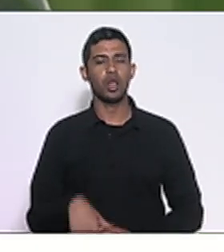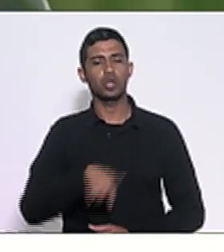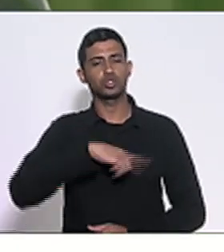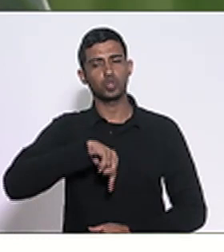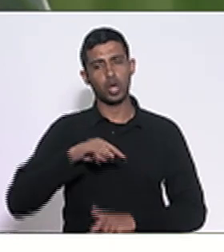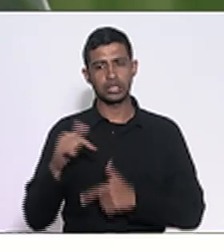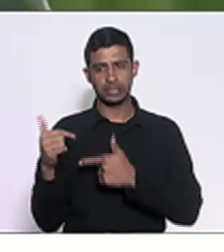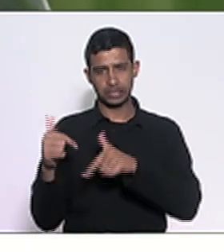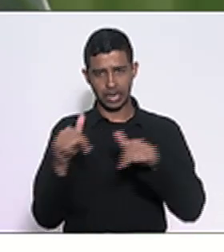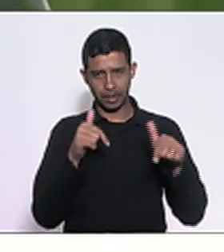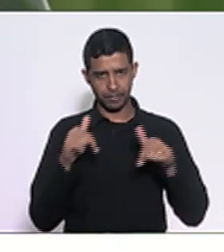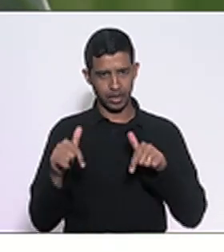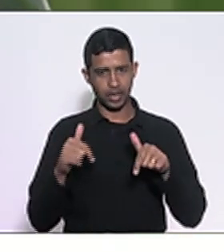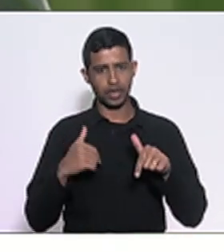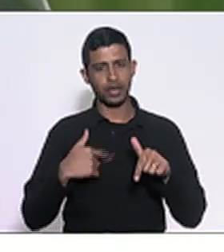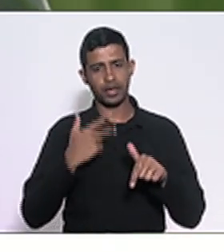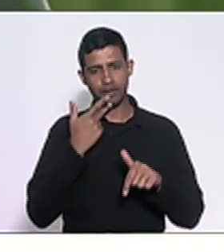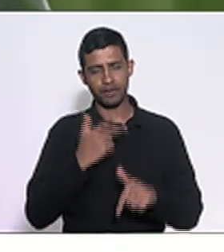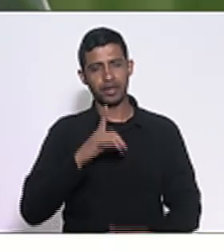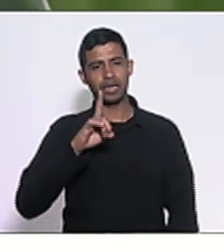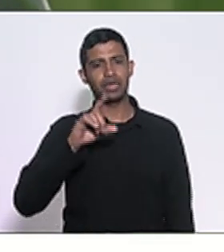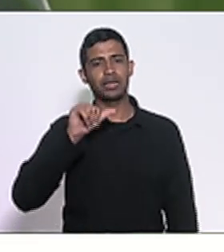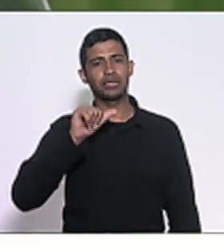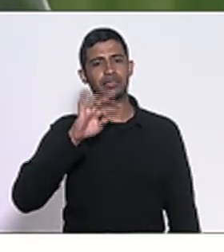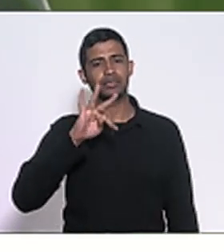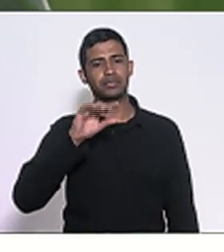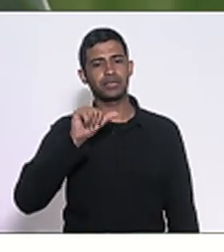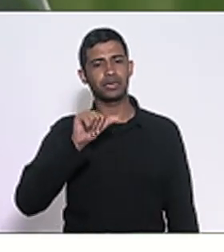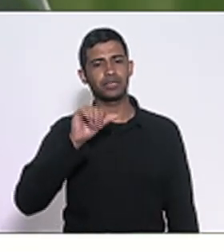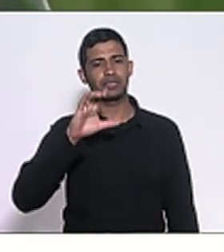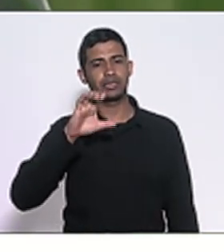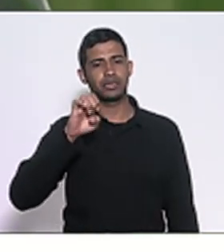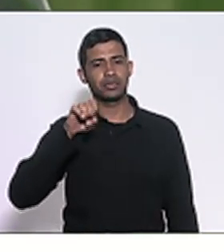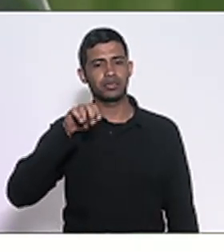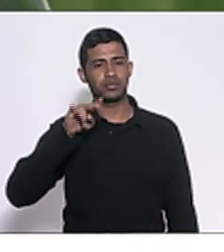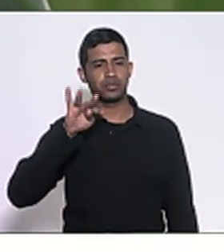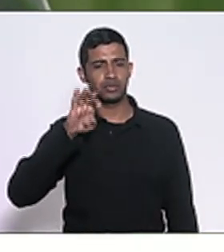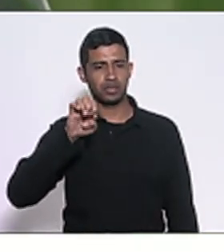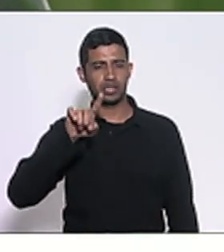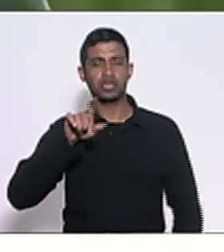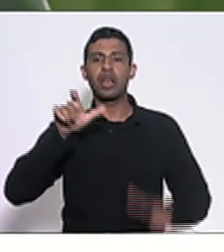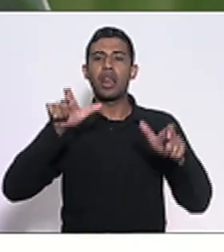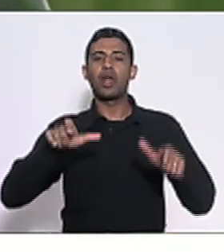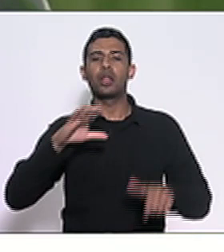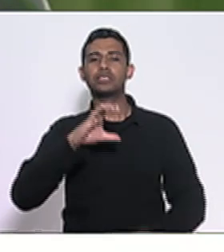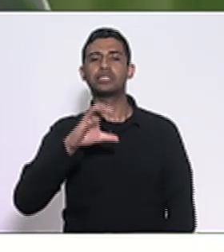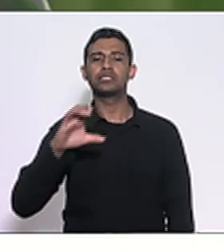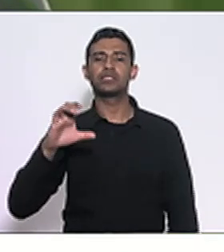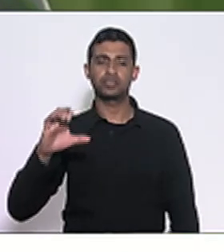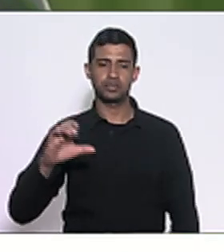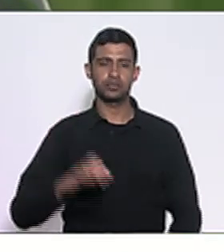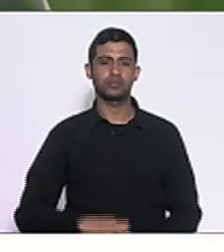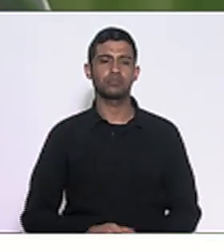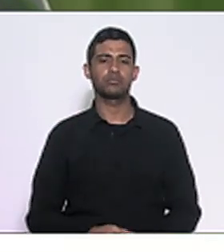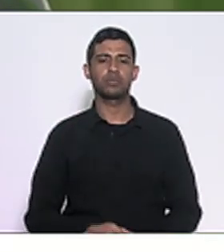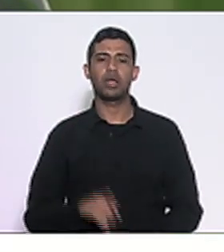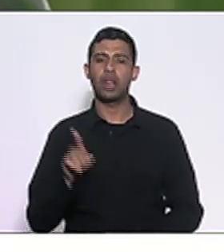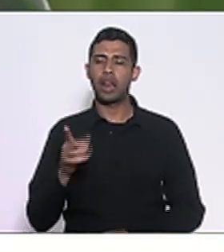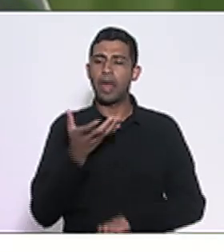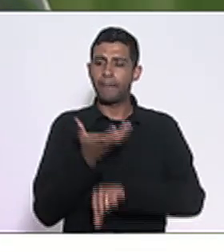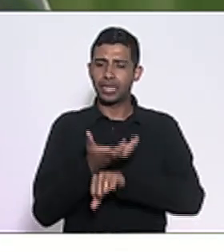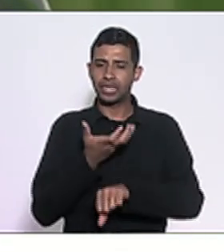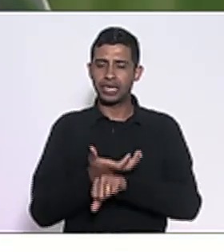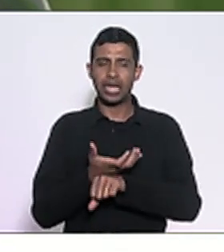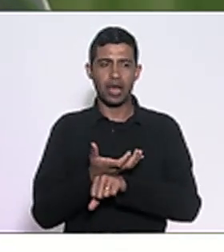operacionalização, podemos dizer assim, do data center, lá no CICC, né, com o material que foi